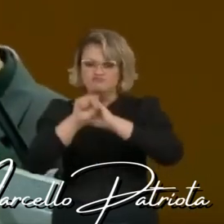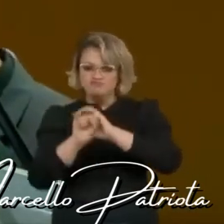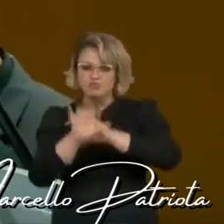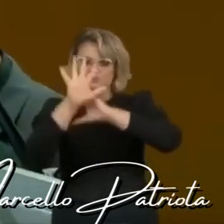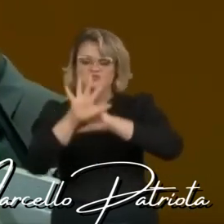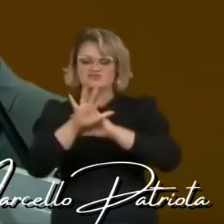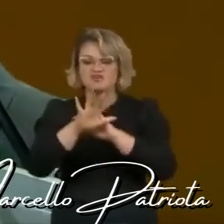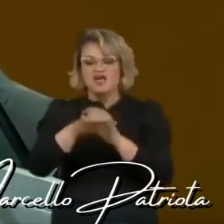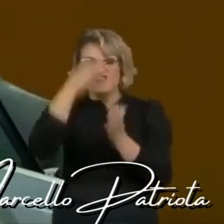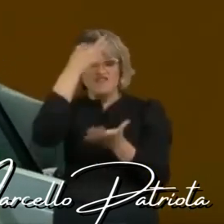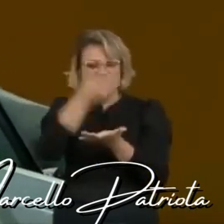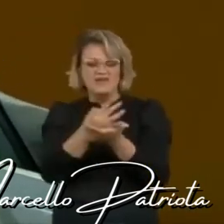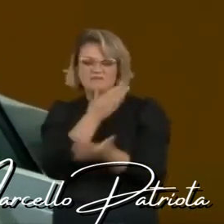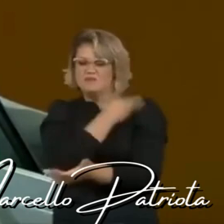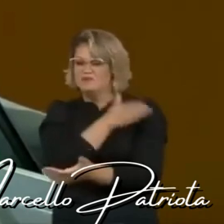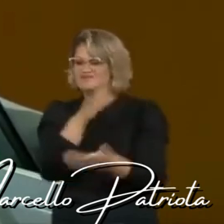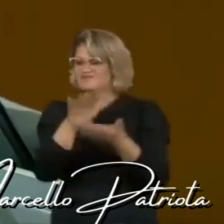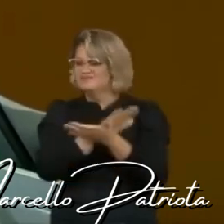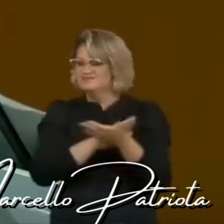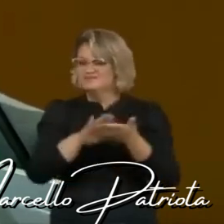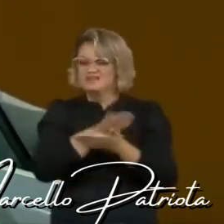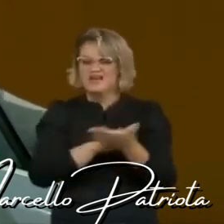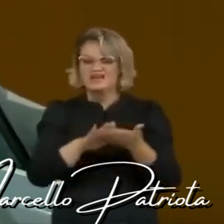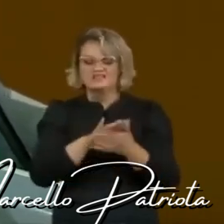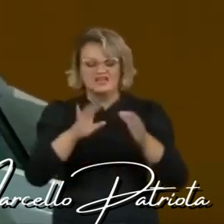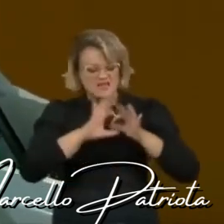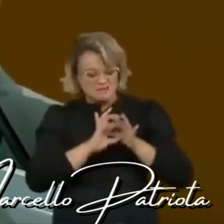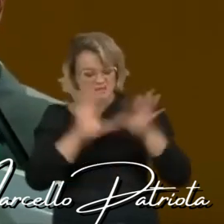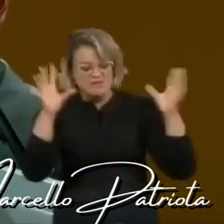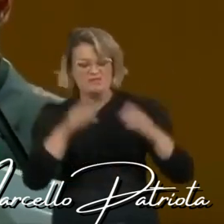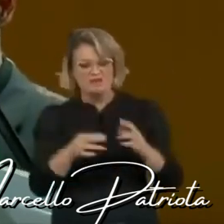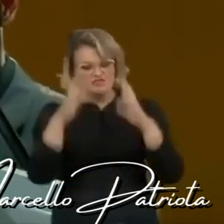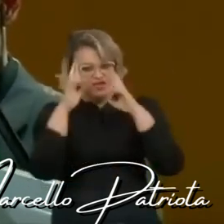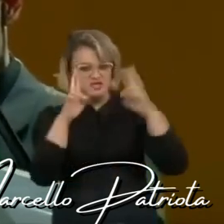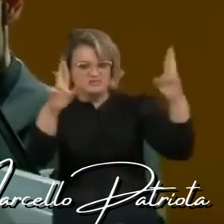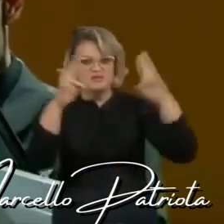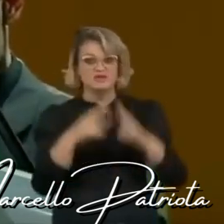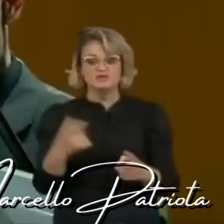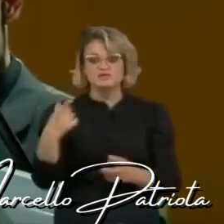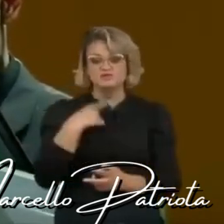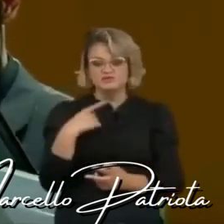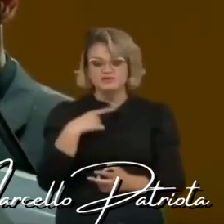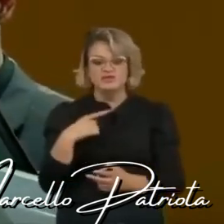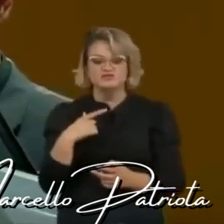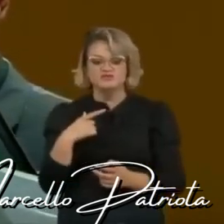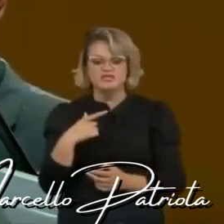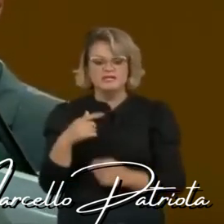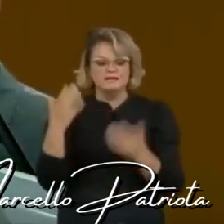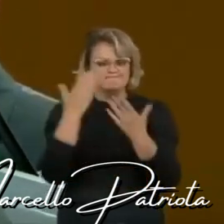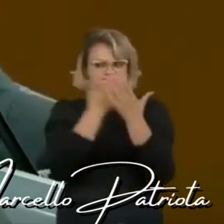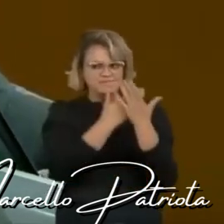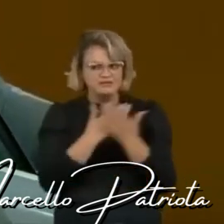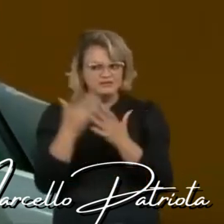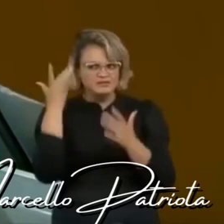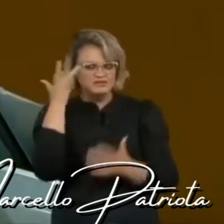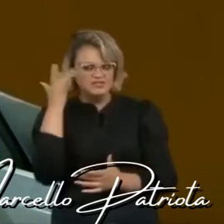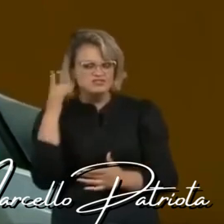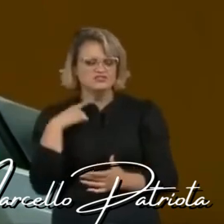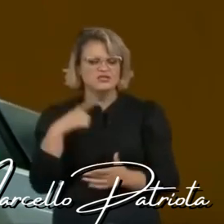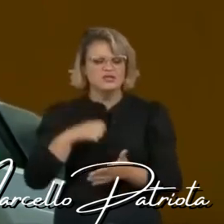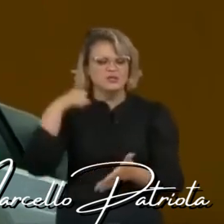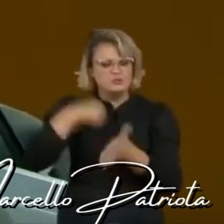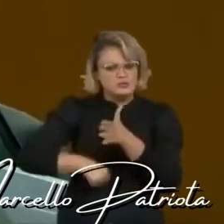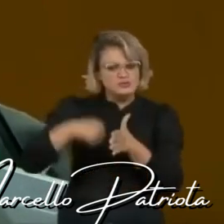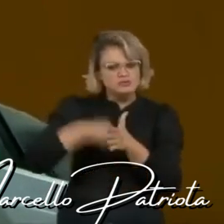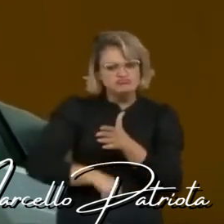sem preconceito, liberdade com respeito, ação com discernimento, é luta